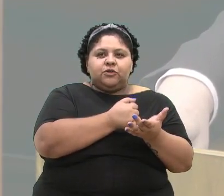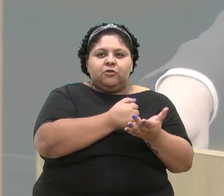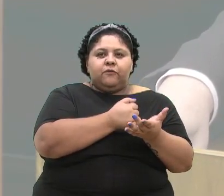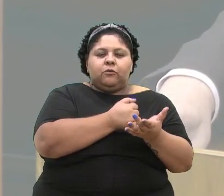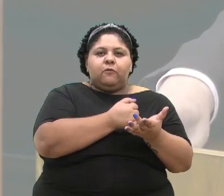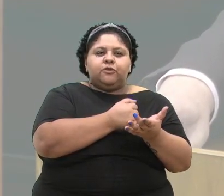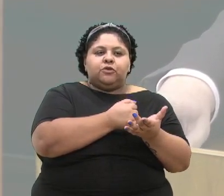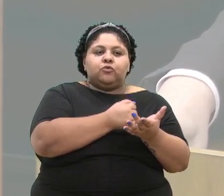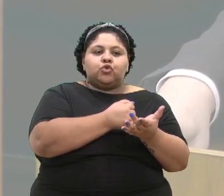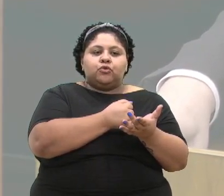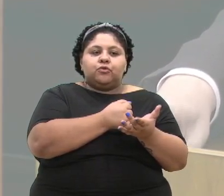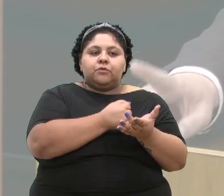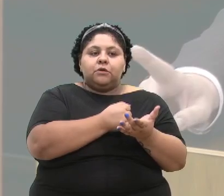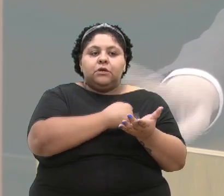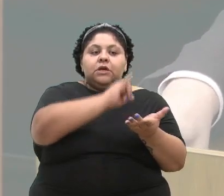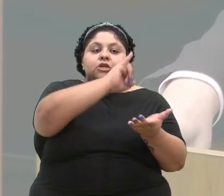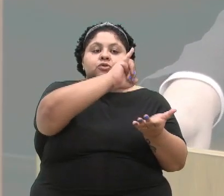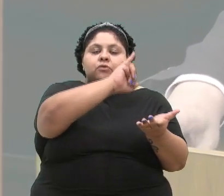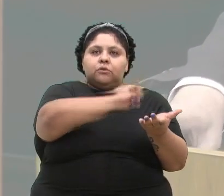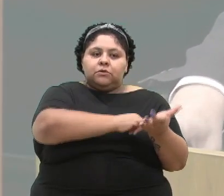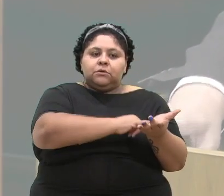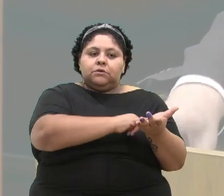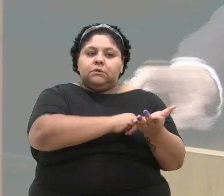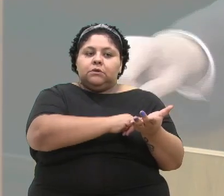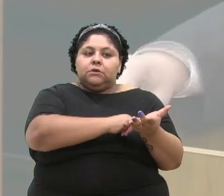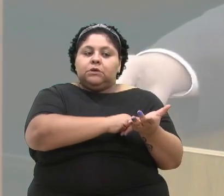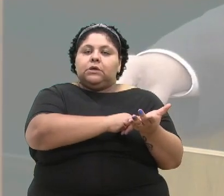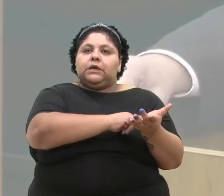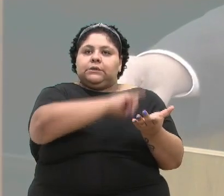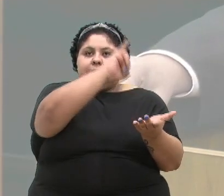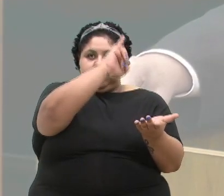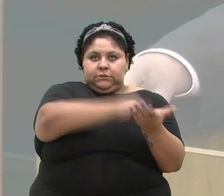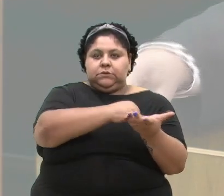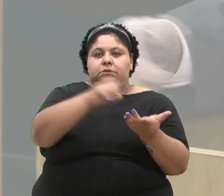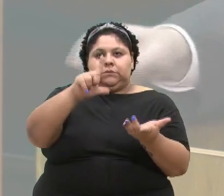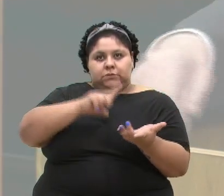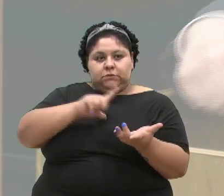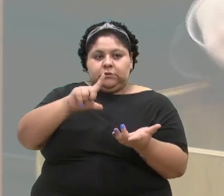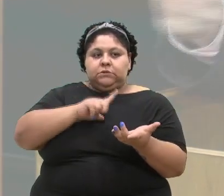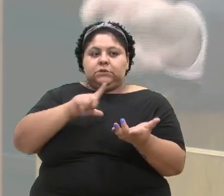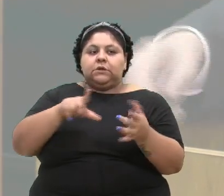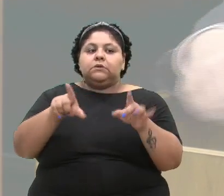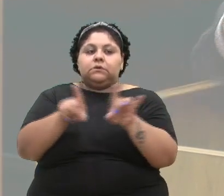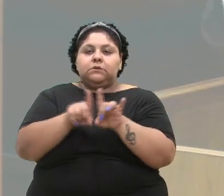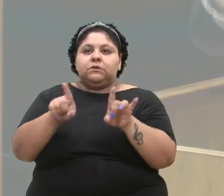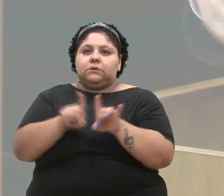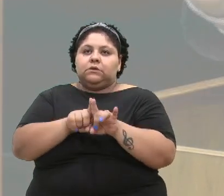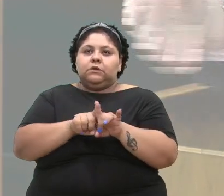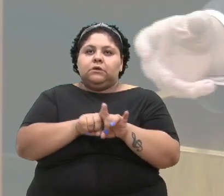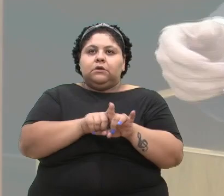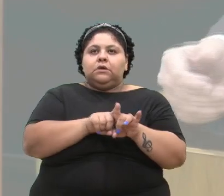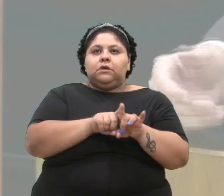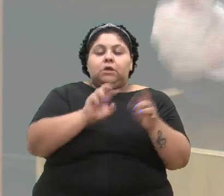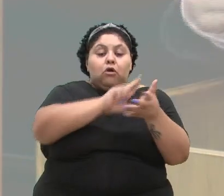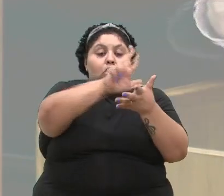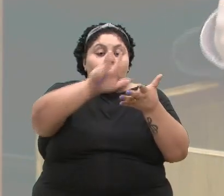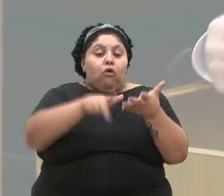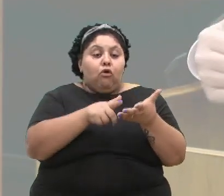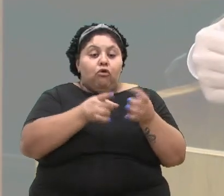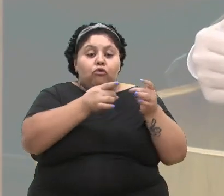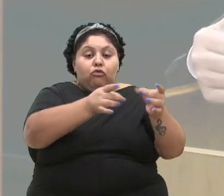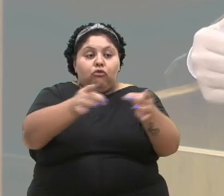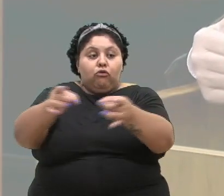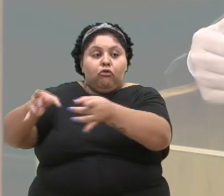errado, onde tributa o trabalho e o faturamento. PIS, COFINS, sobre a venda e não sobre